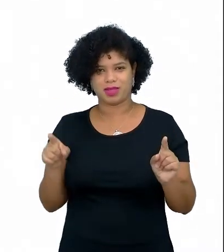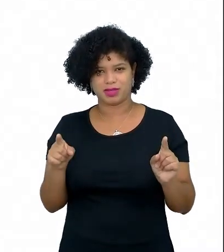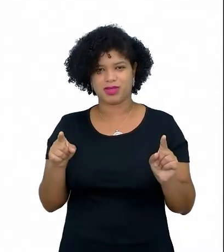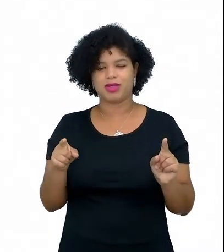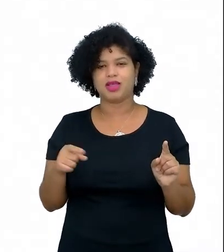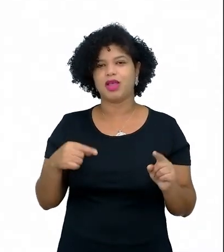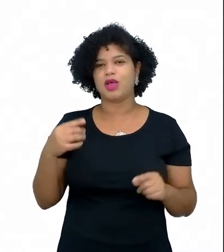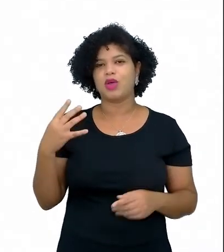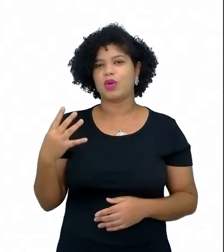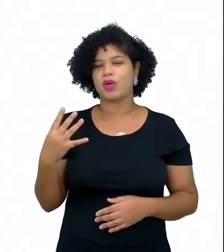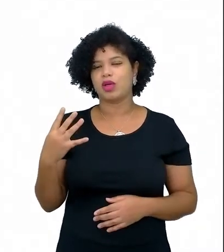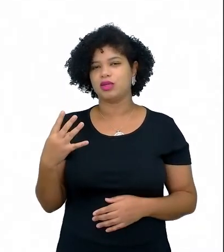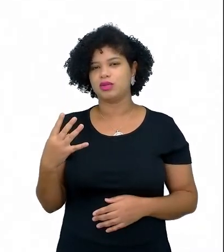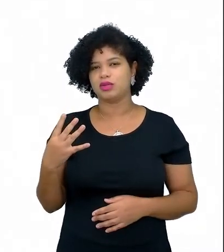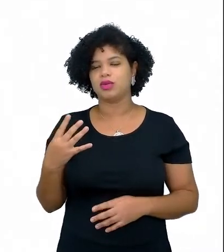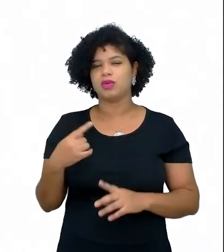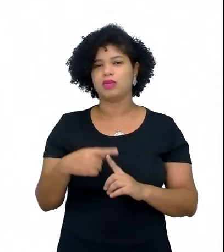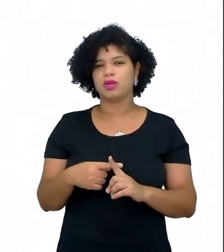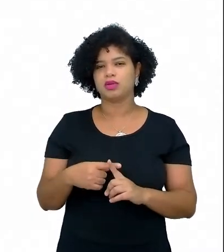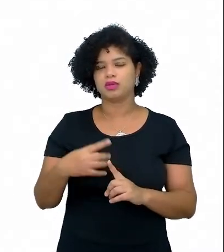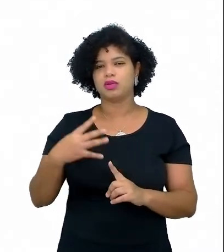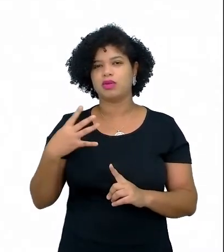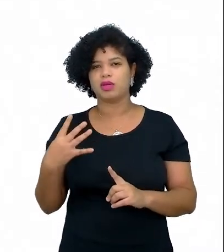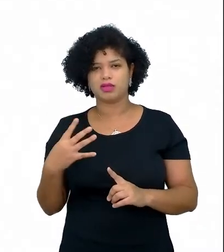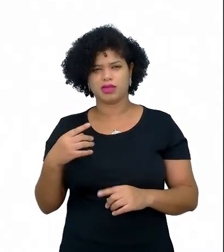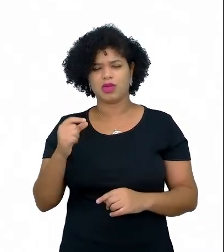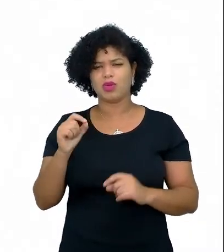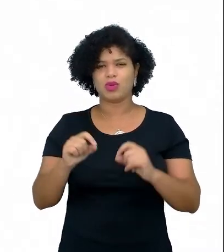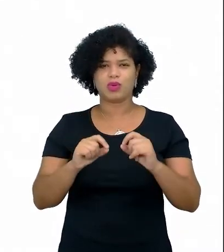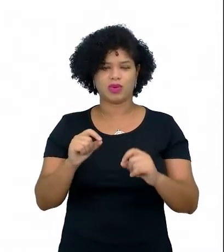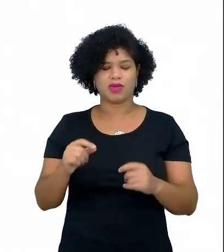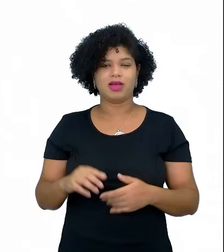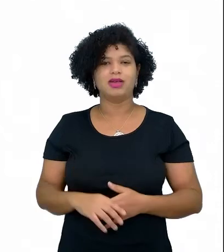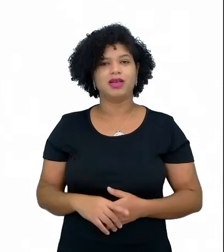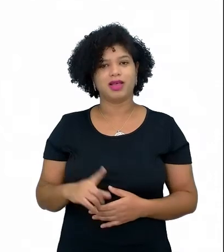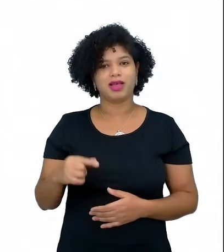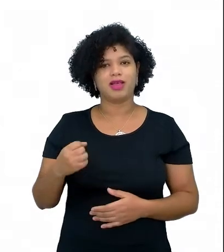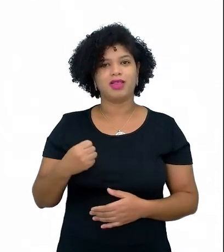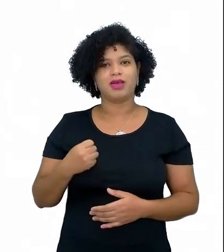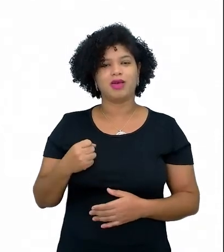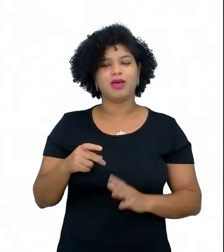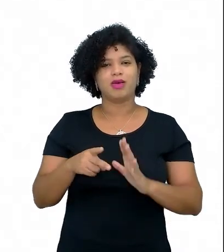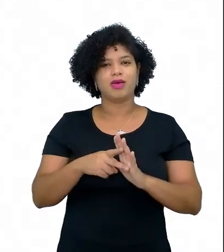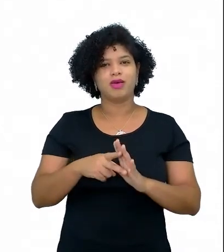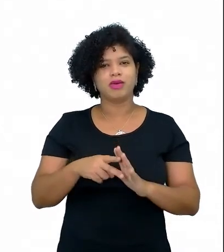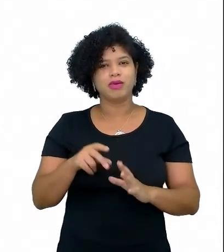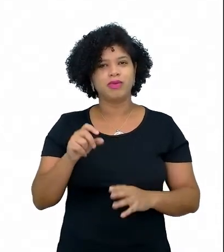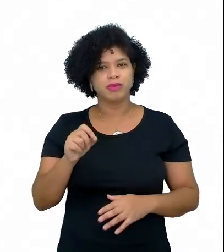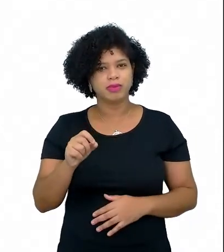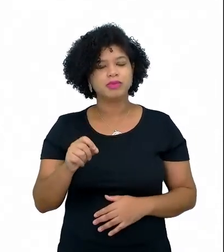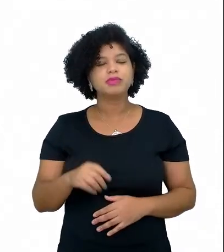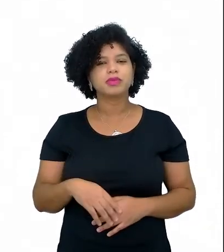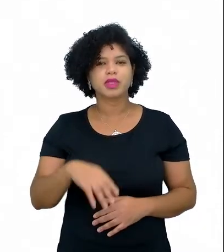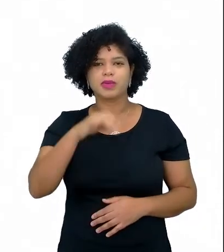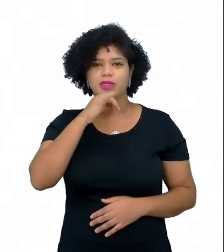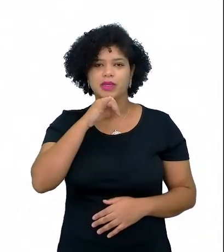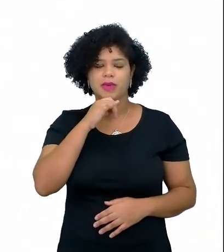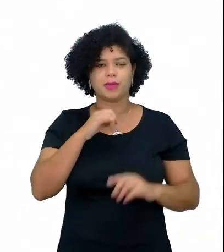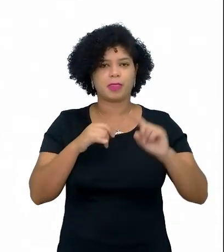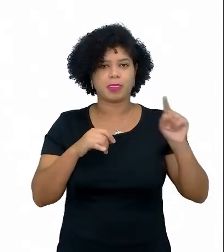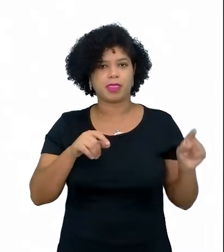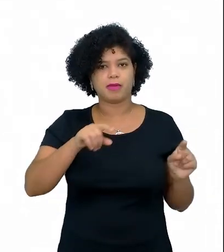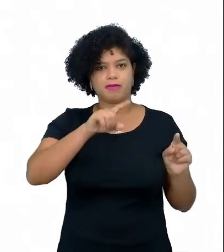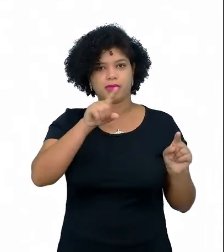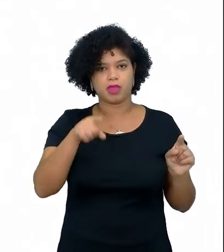lá, 4 números, mais 4 números, alguma coisa assim. Eu olho e falo, nossa, é um número de celular, né? E primeiro aquele 18 identifica a região que a